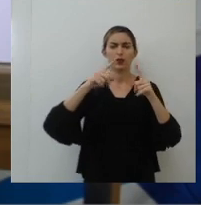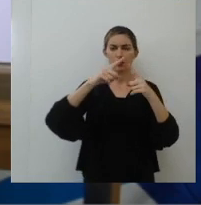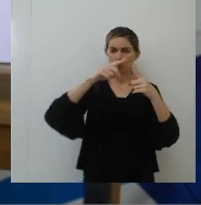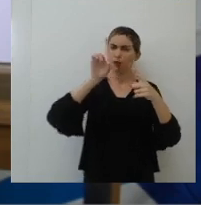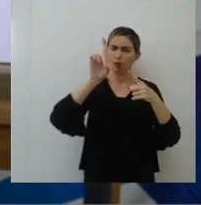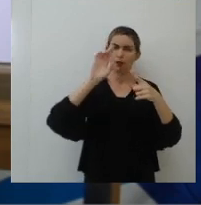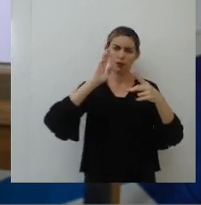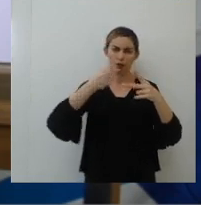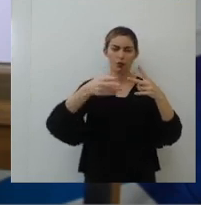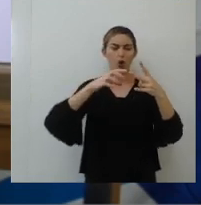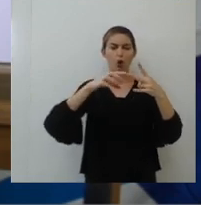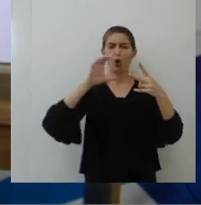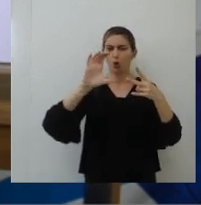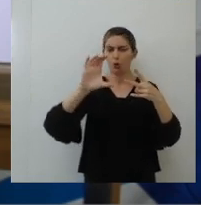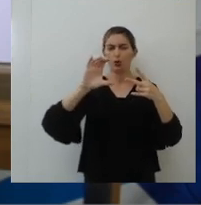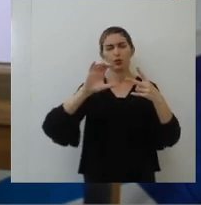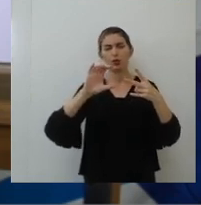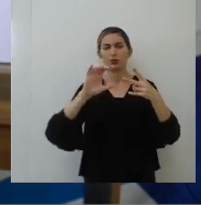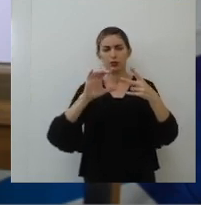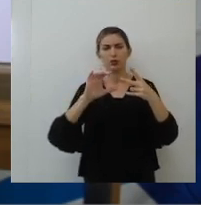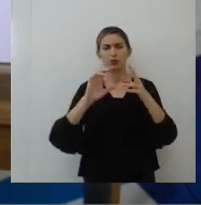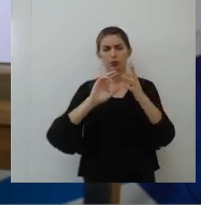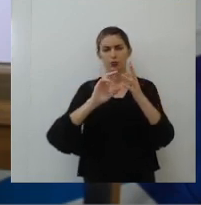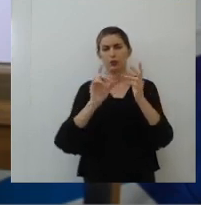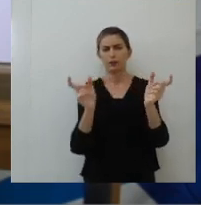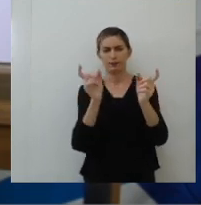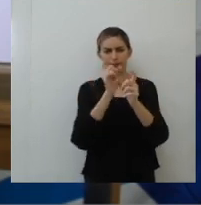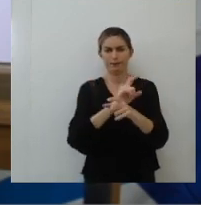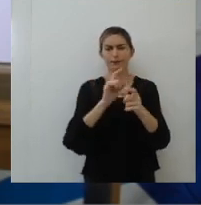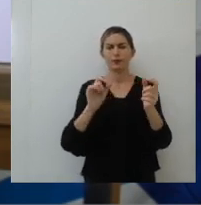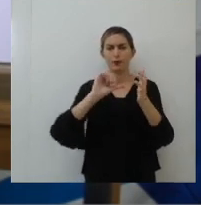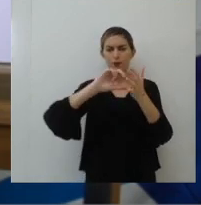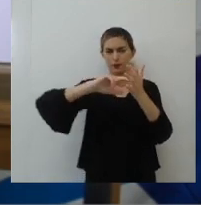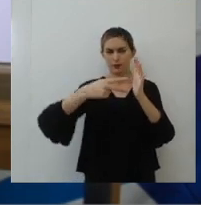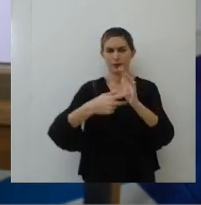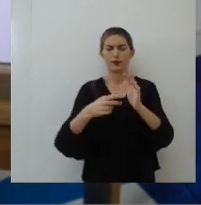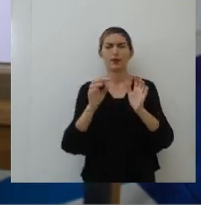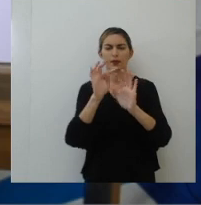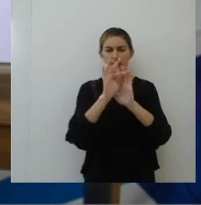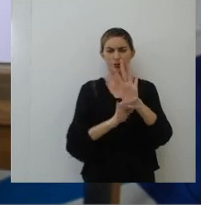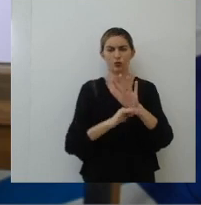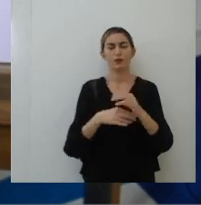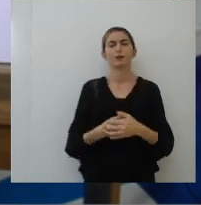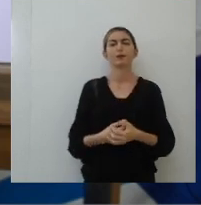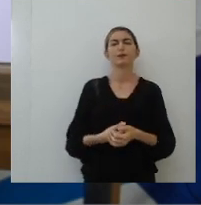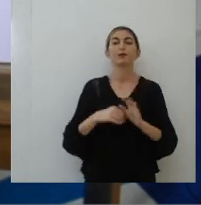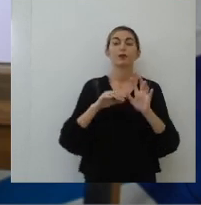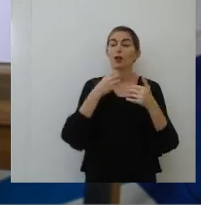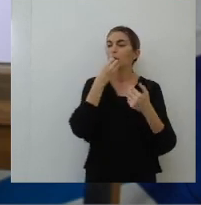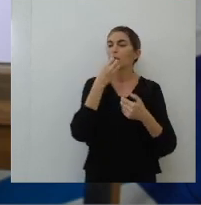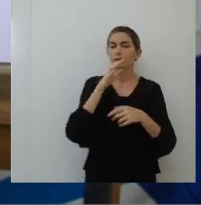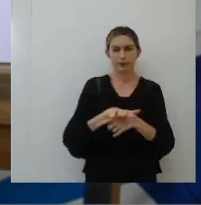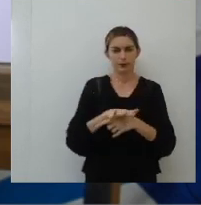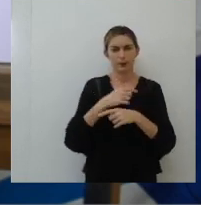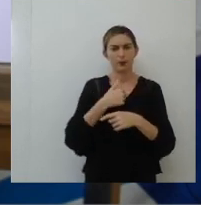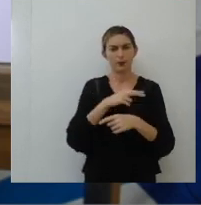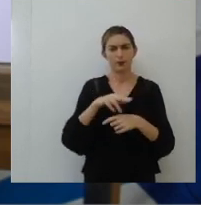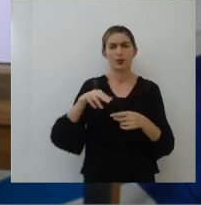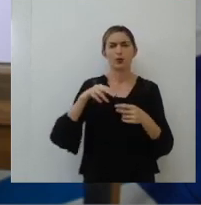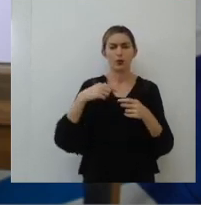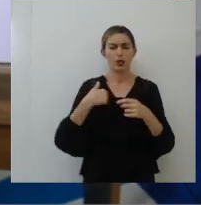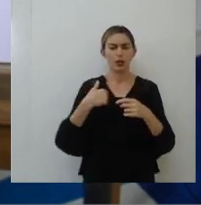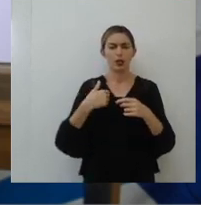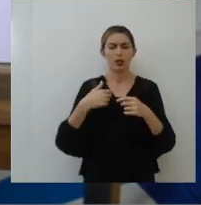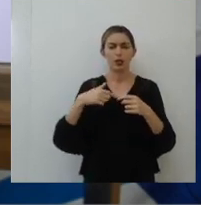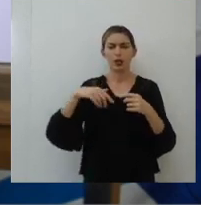real. Conotação é o sentido figurado, ok? O sentido figurativo dos termos. Boa tarde, professor. Meu nome é Maibel, do Cabo de